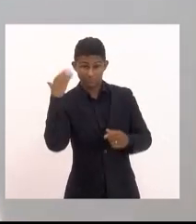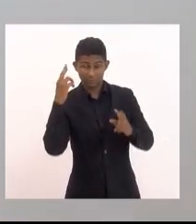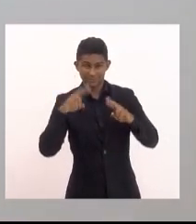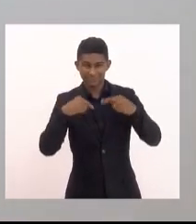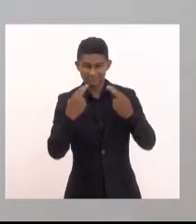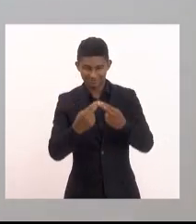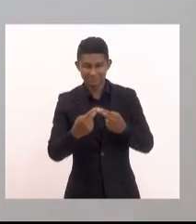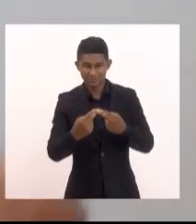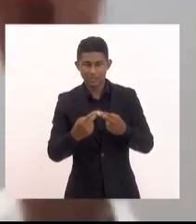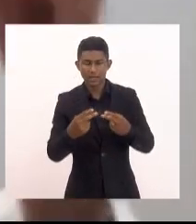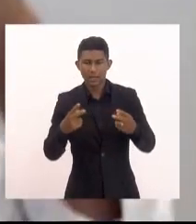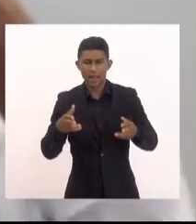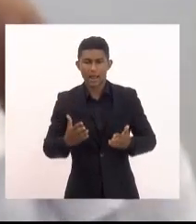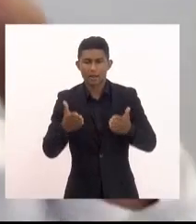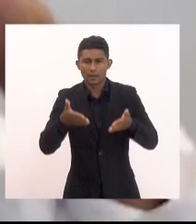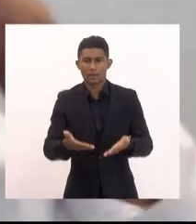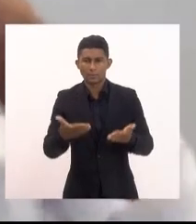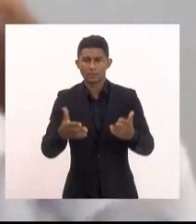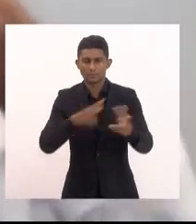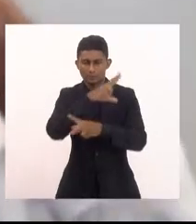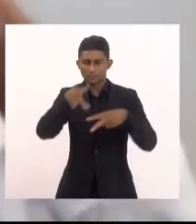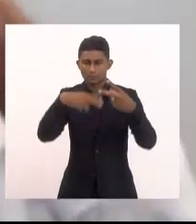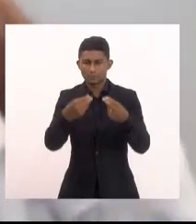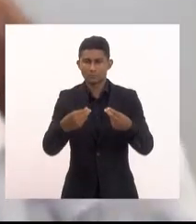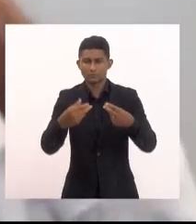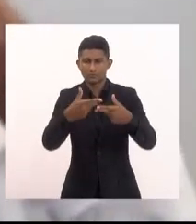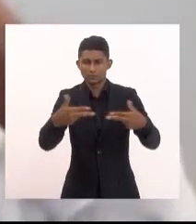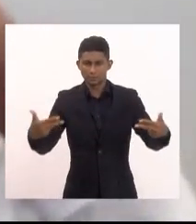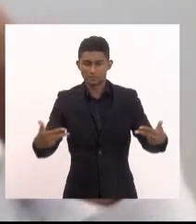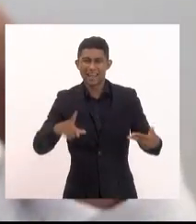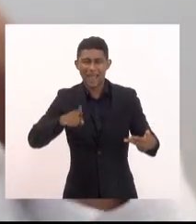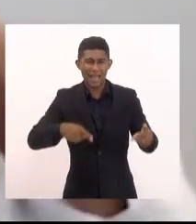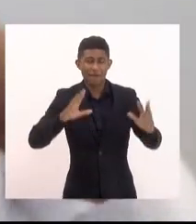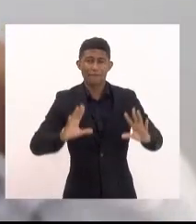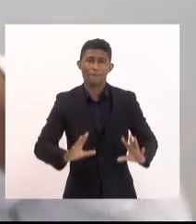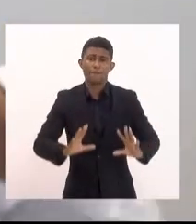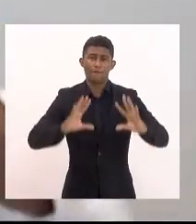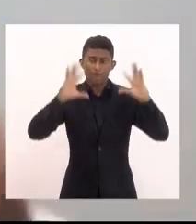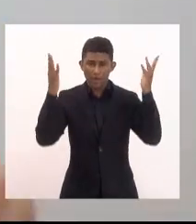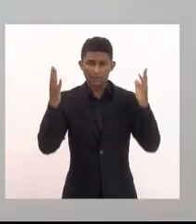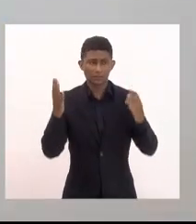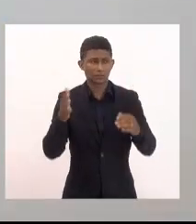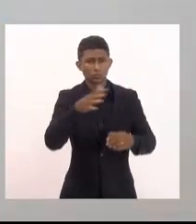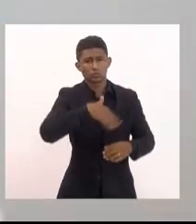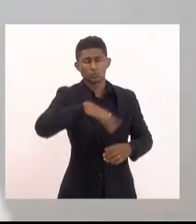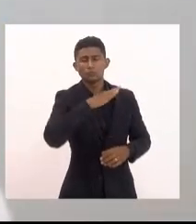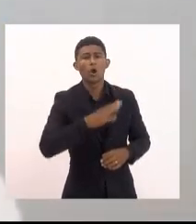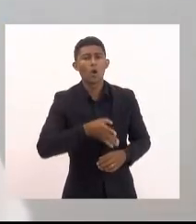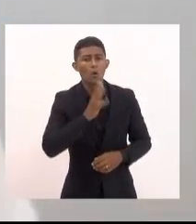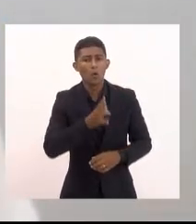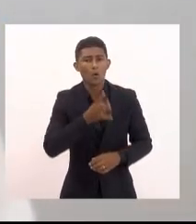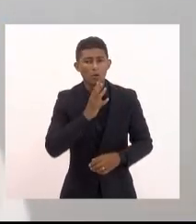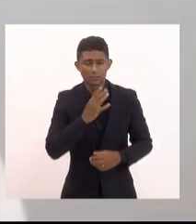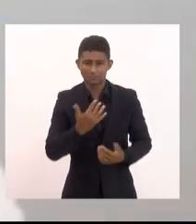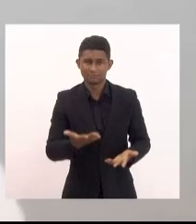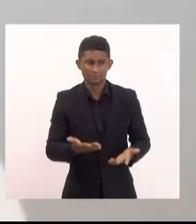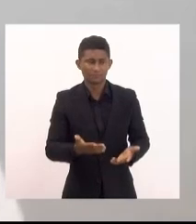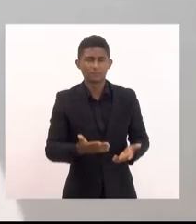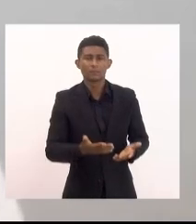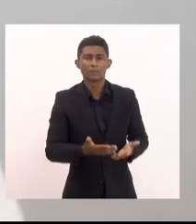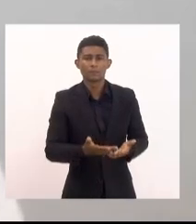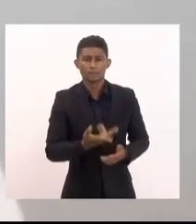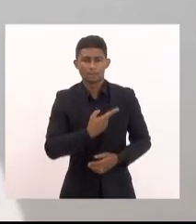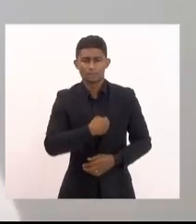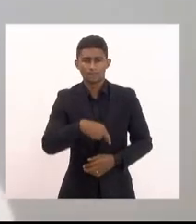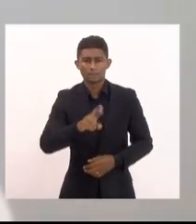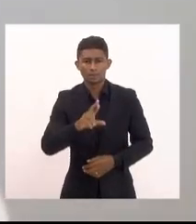Iemanjá, que é conhecida como uma das festas mais populares de celebração pública do candomblé, o